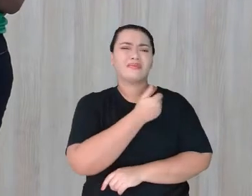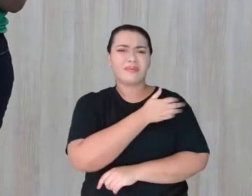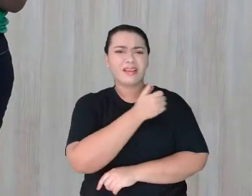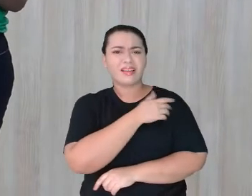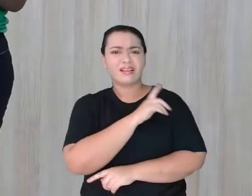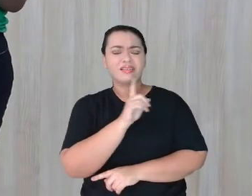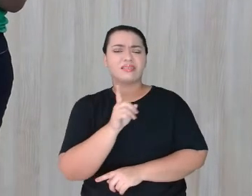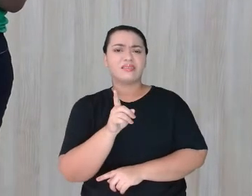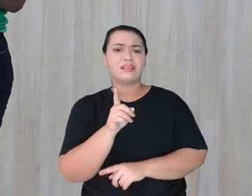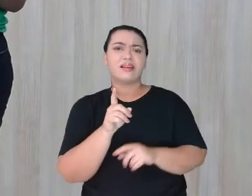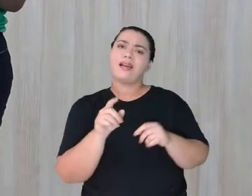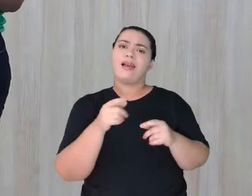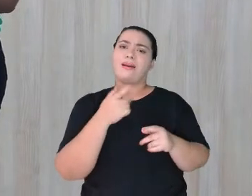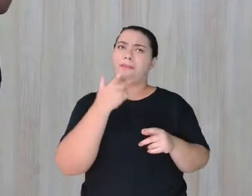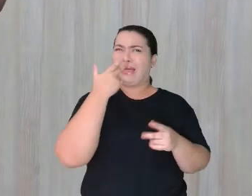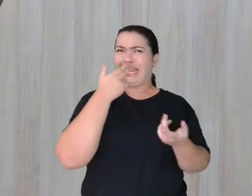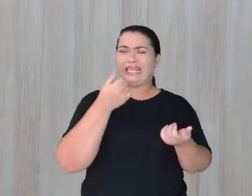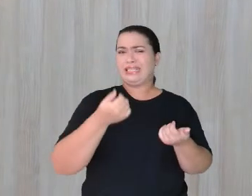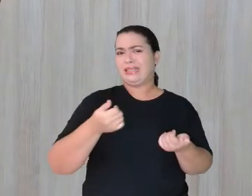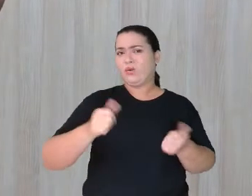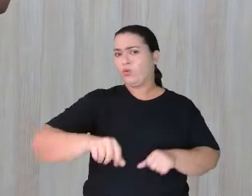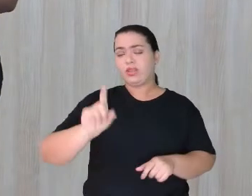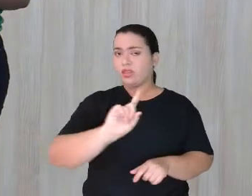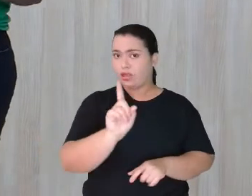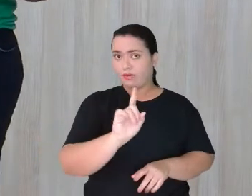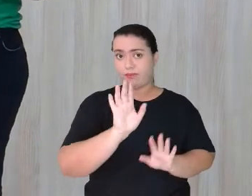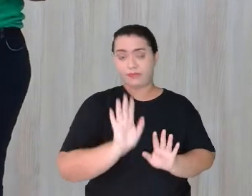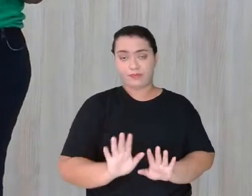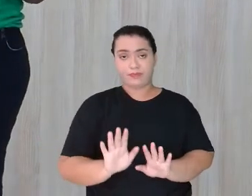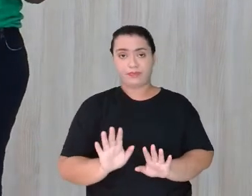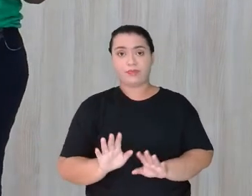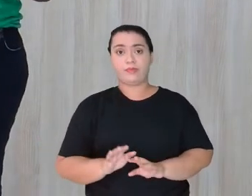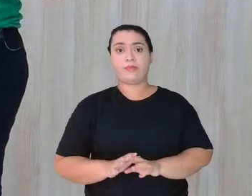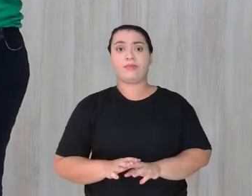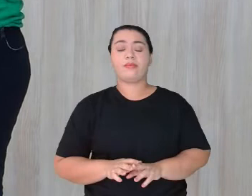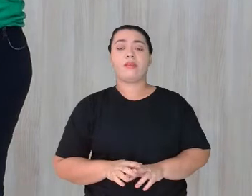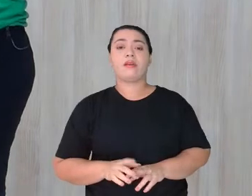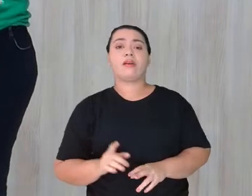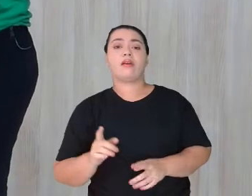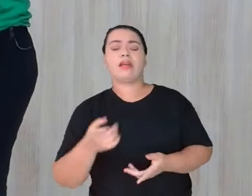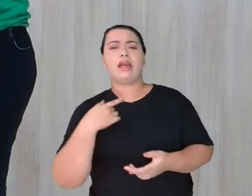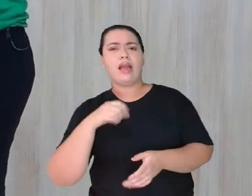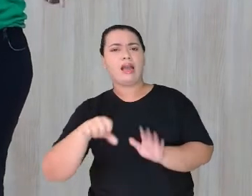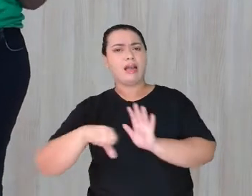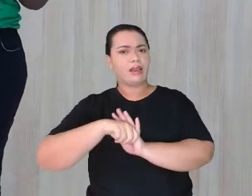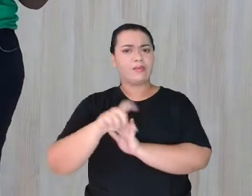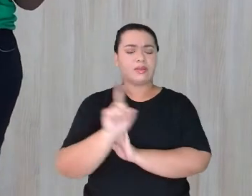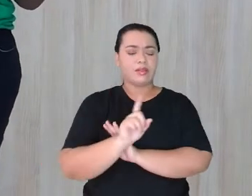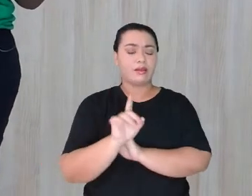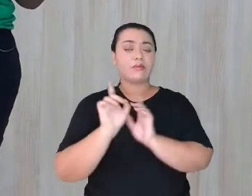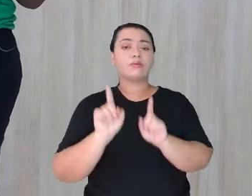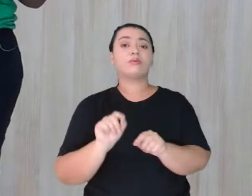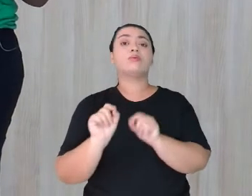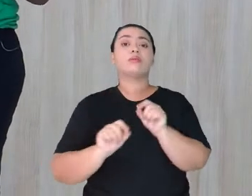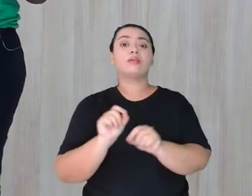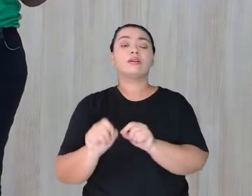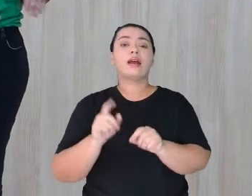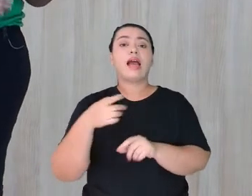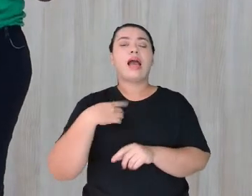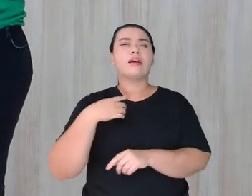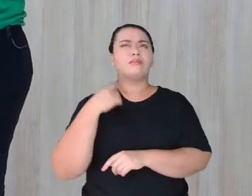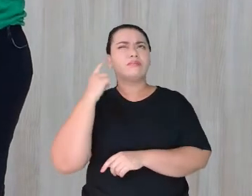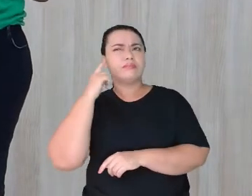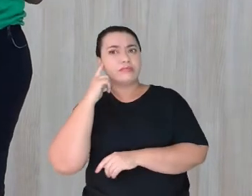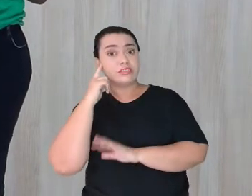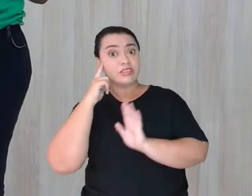daquele que é uma coisa ruim, né? Não é um preconceito daquele que é crime, não. Preconceito é aquelas ideias que a